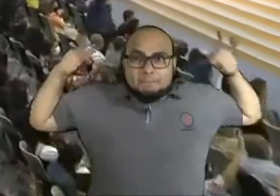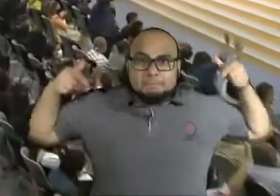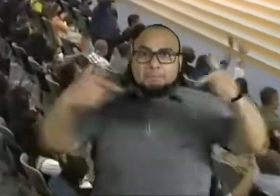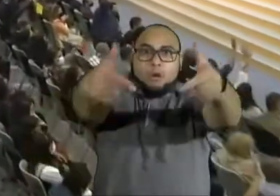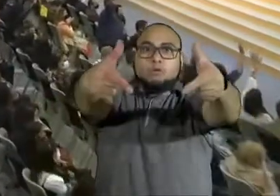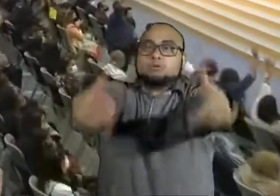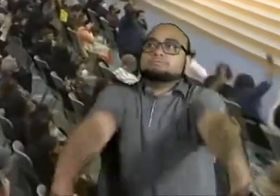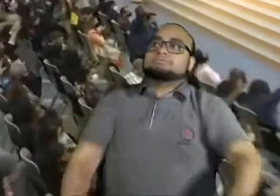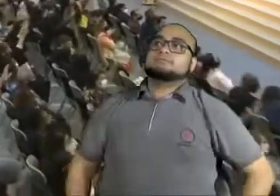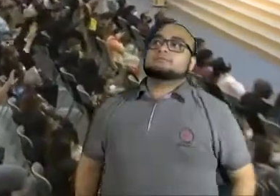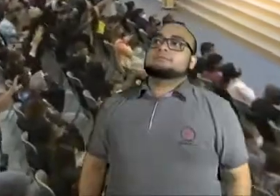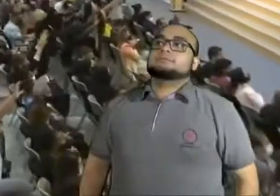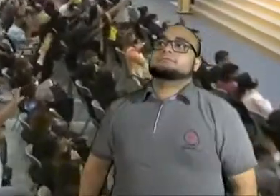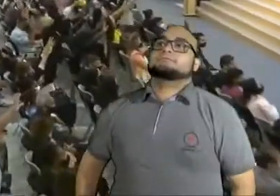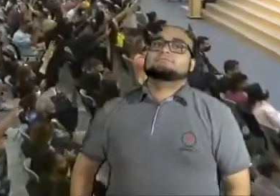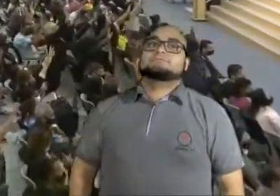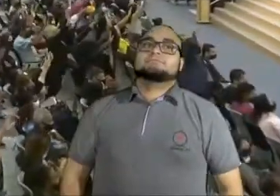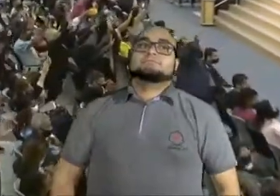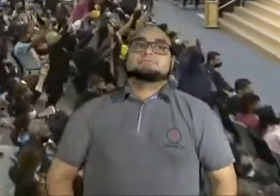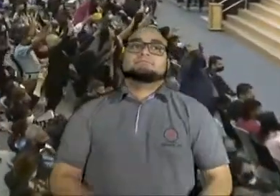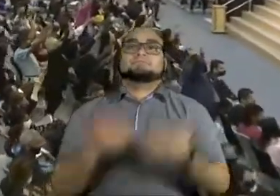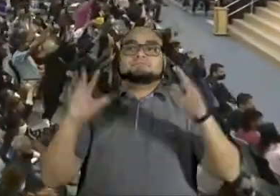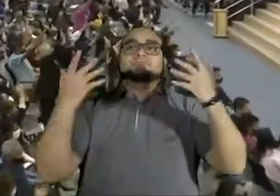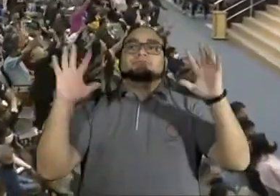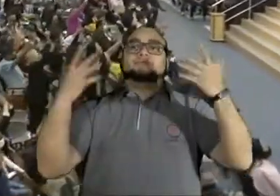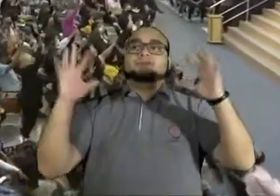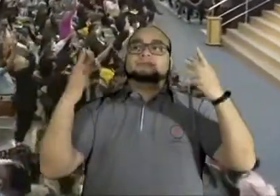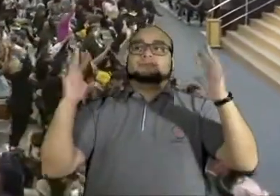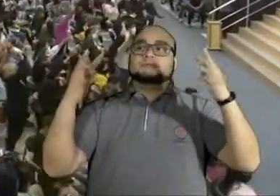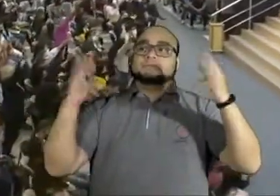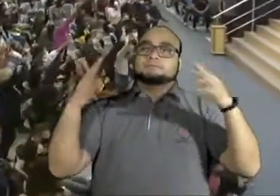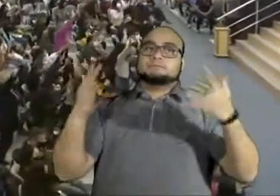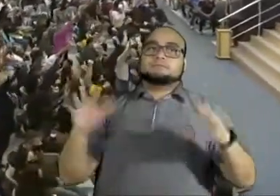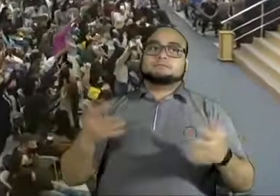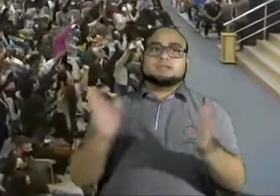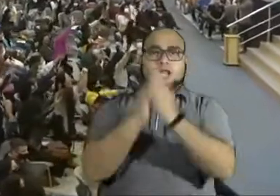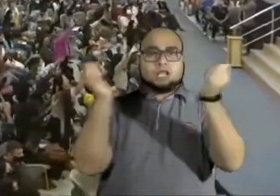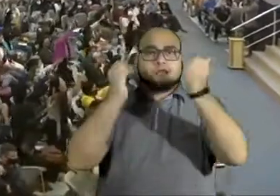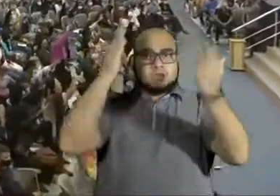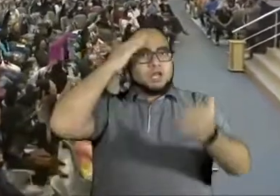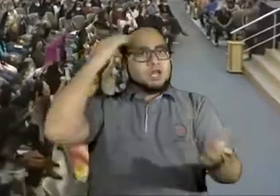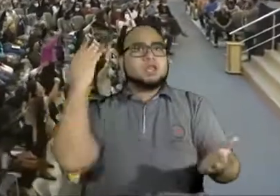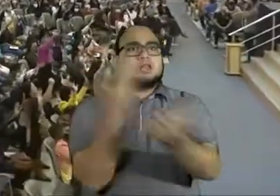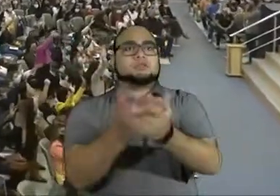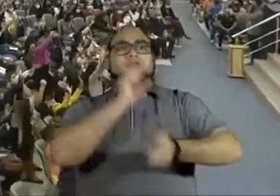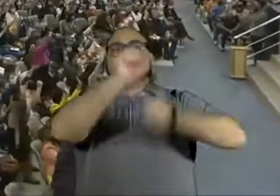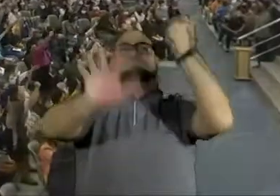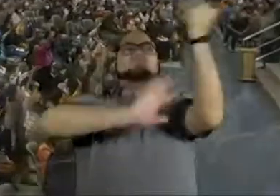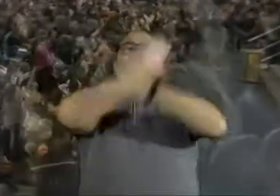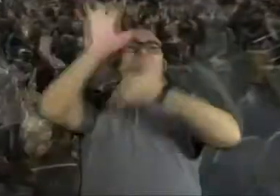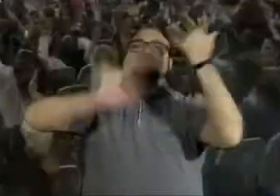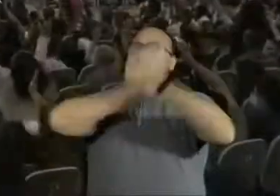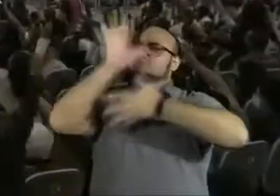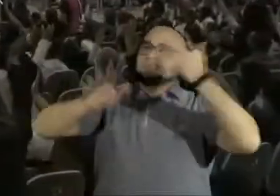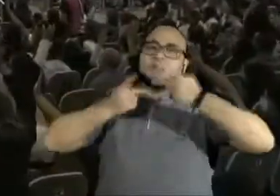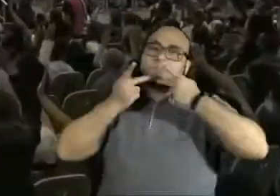feito, o que Ele já disse. Quem acredita nisso, reaja,